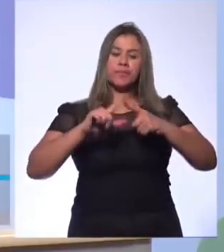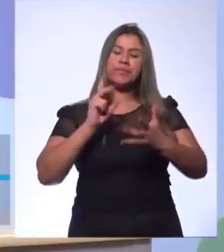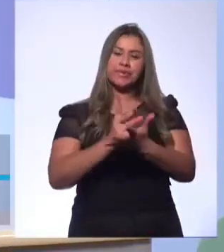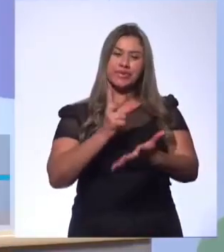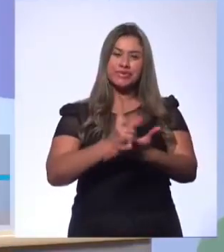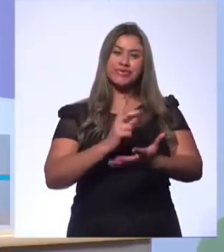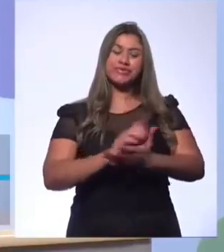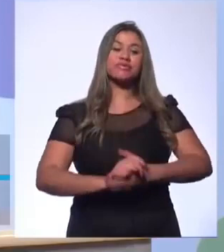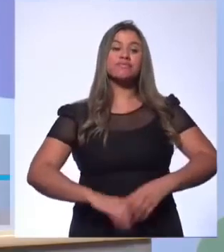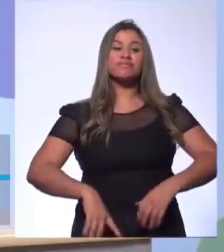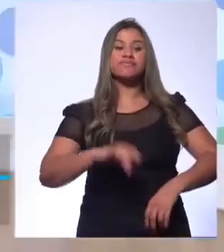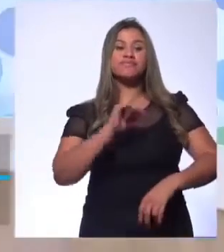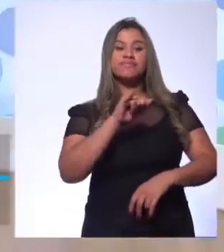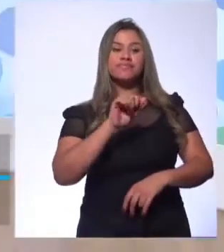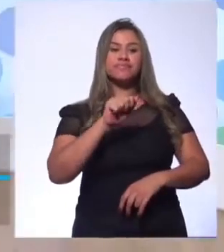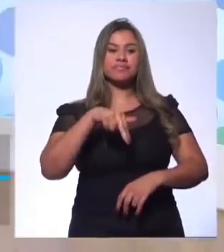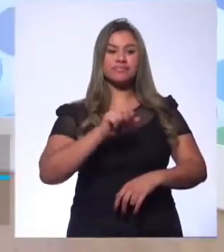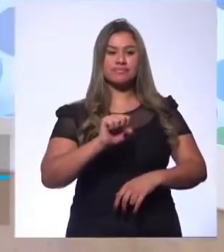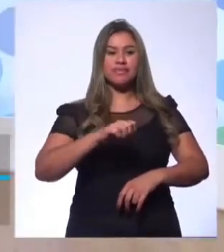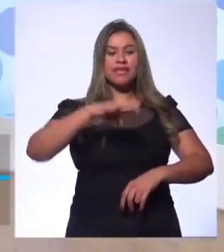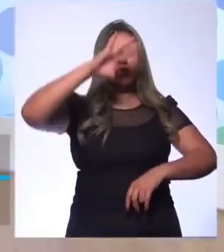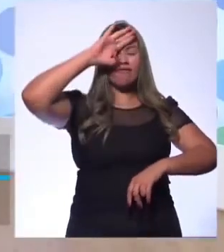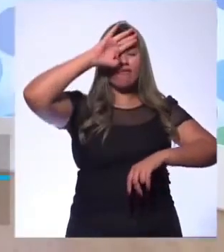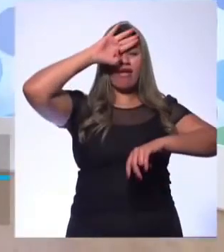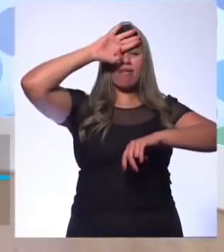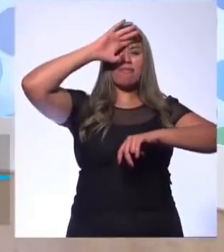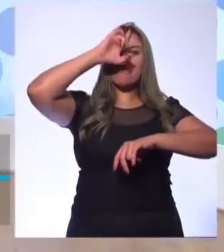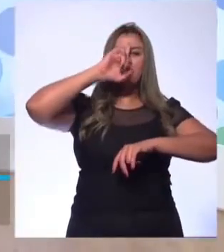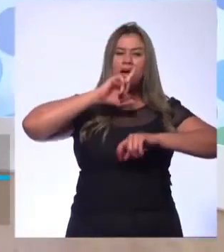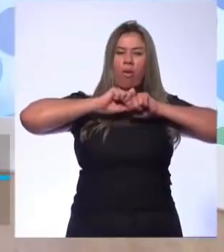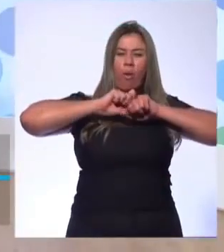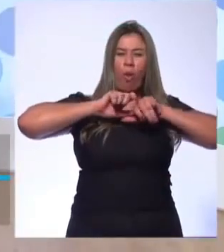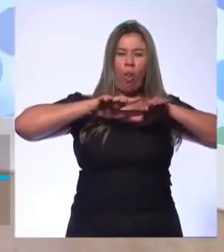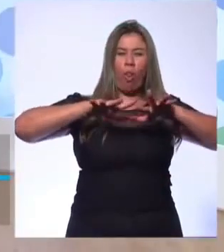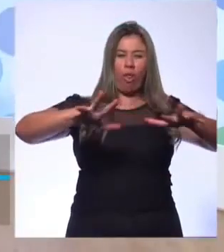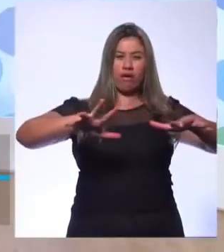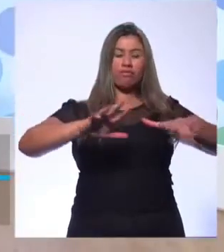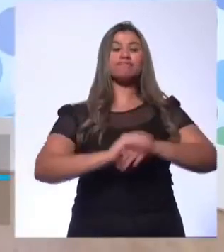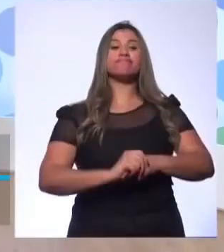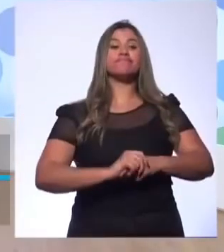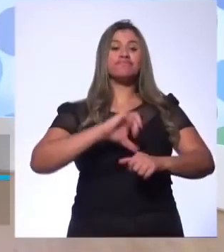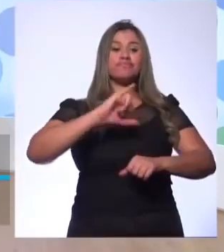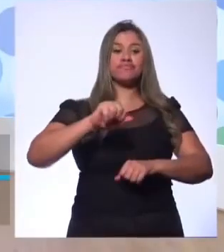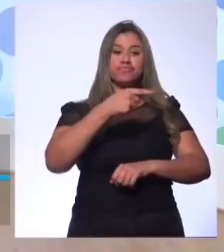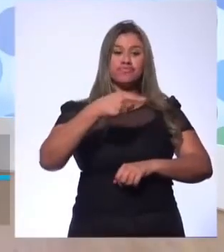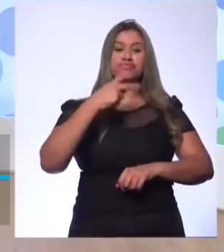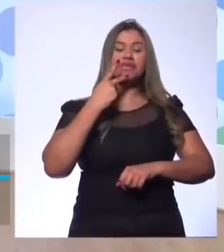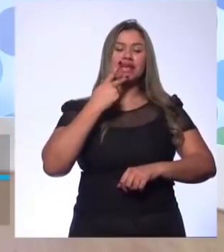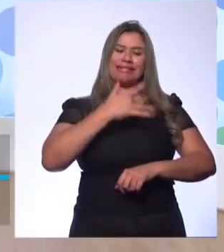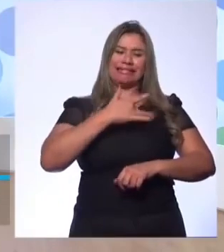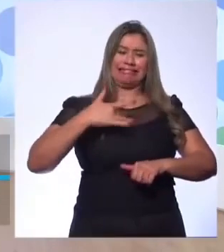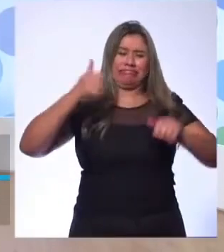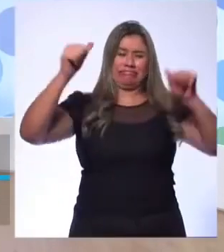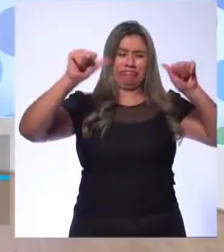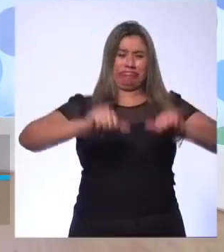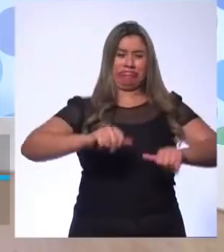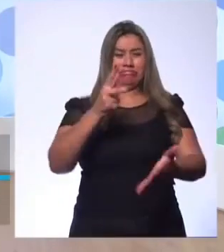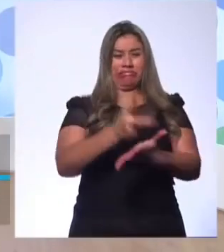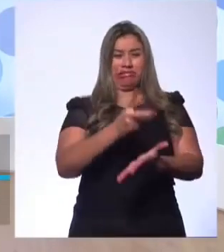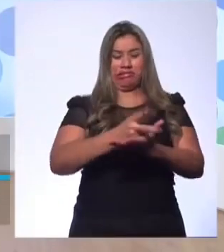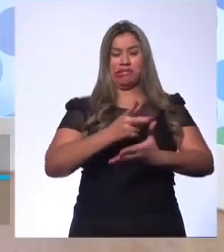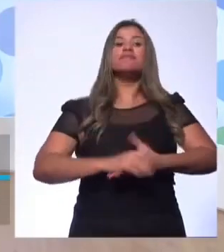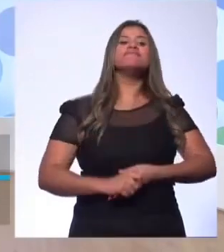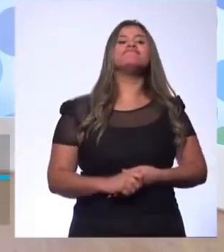que a febre amarela irá se alastrar cada vez mais. E o João Vitor fala que a saúde continua aí precária.